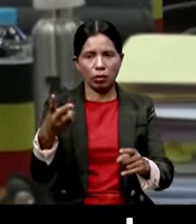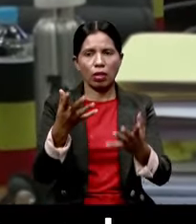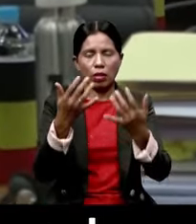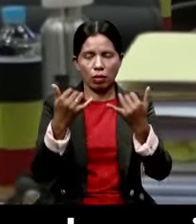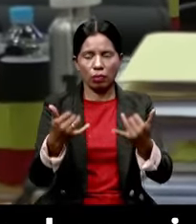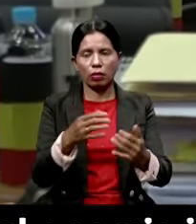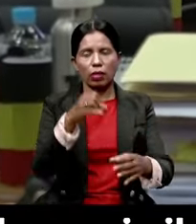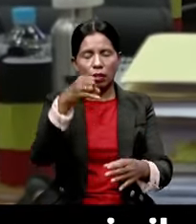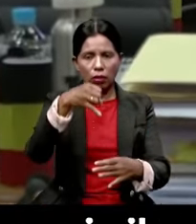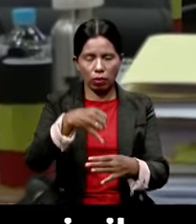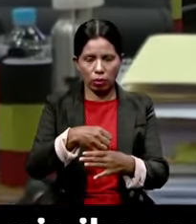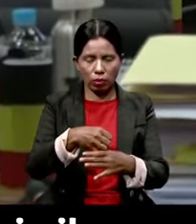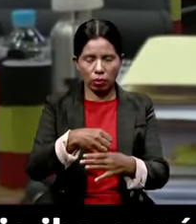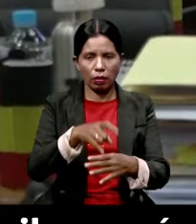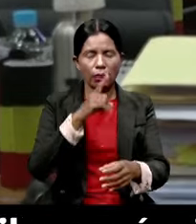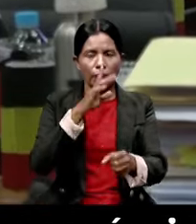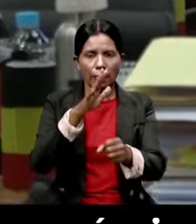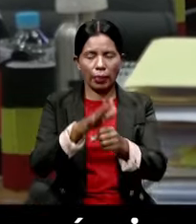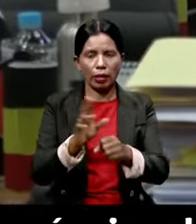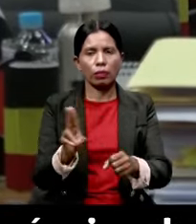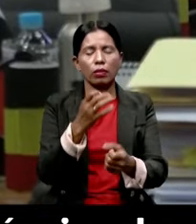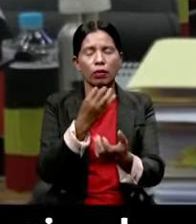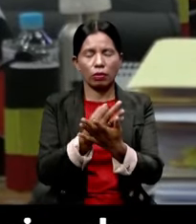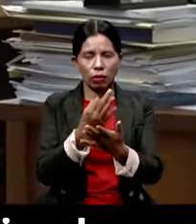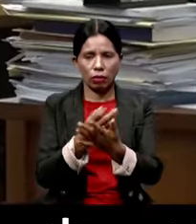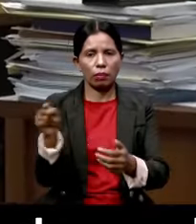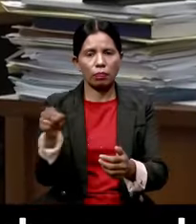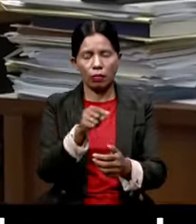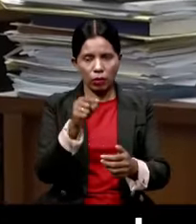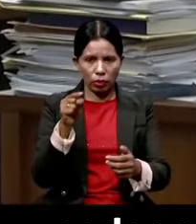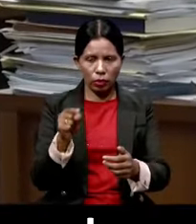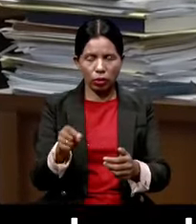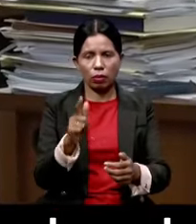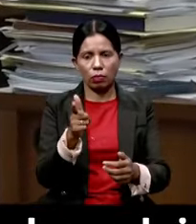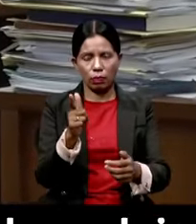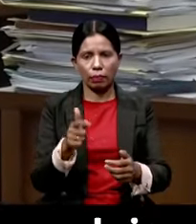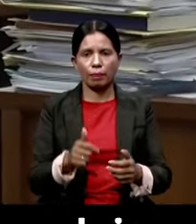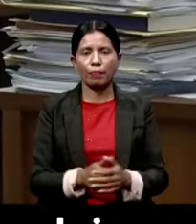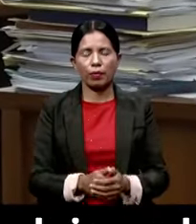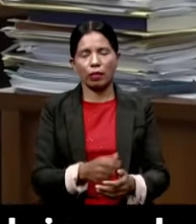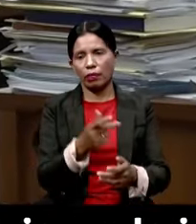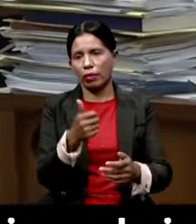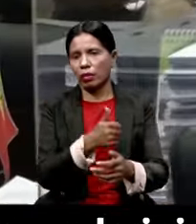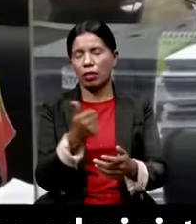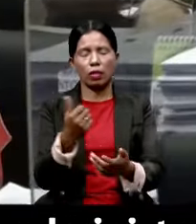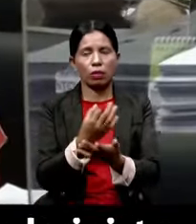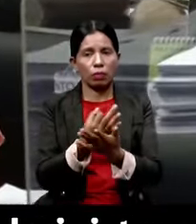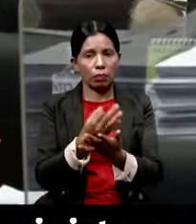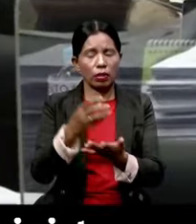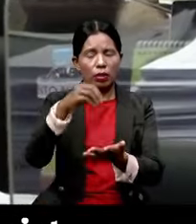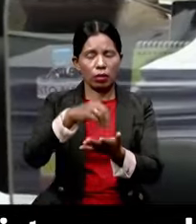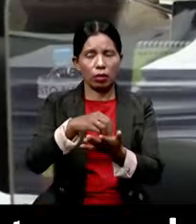se inclui o compromisso execução foi a 15% rua nulo resin e a parte selo orçamento na Bialoca, ba